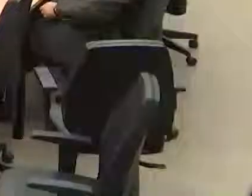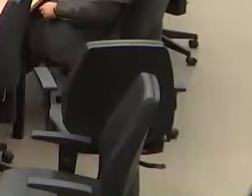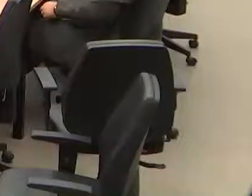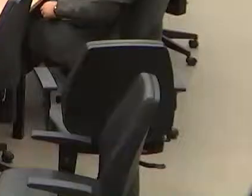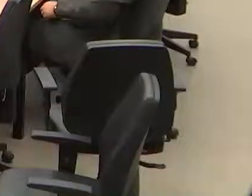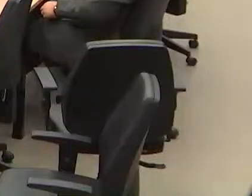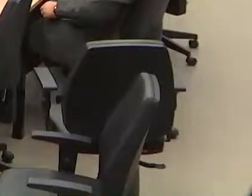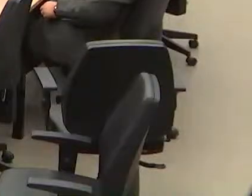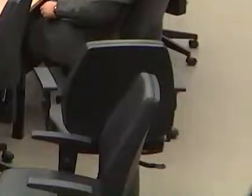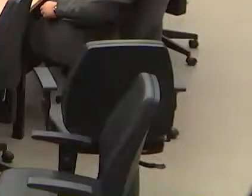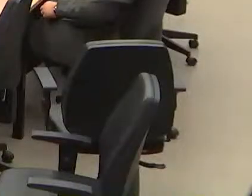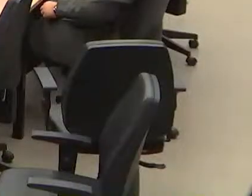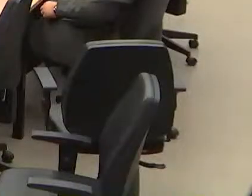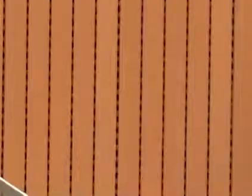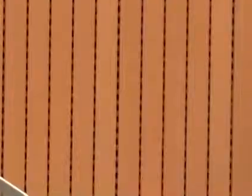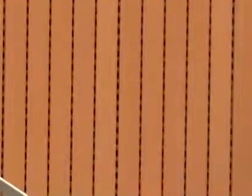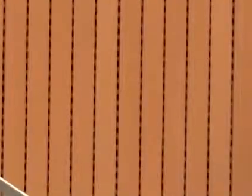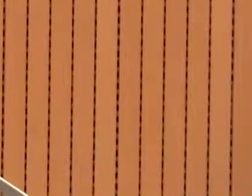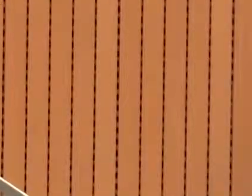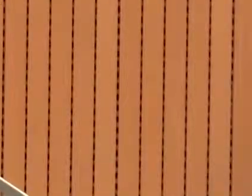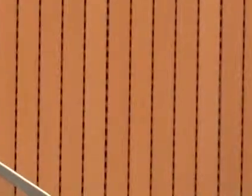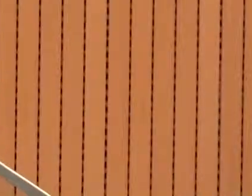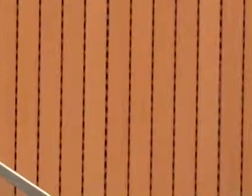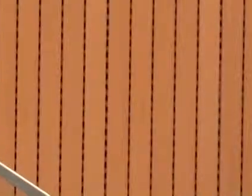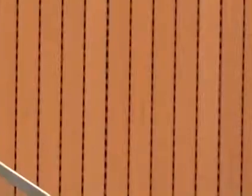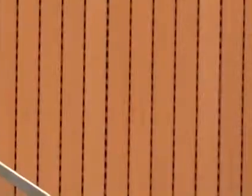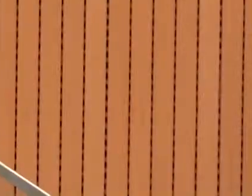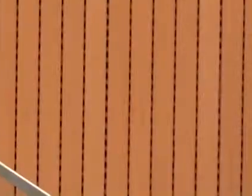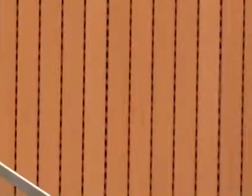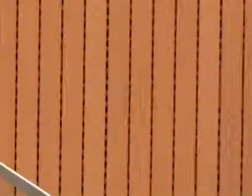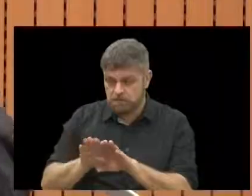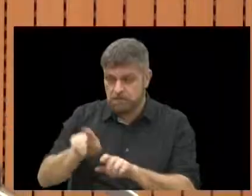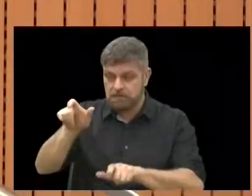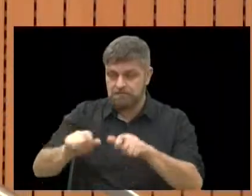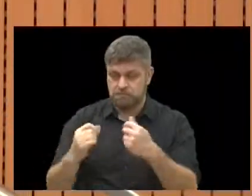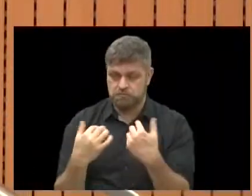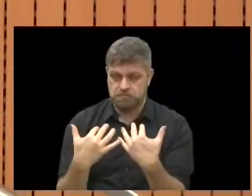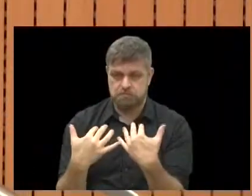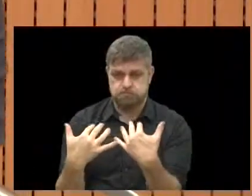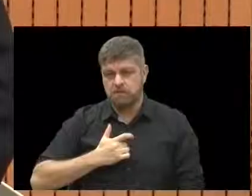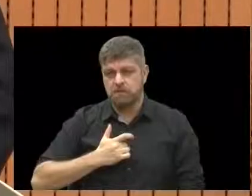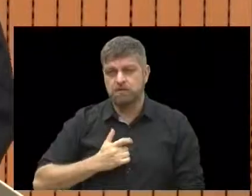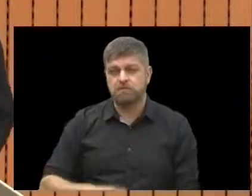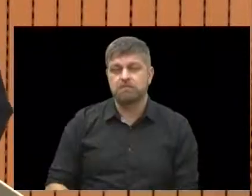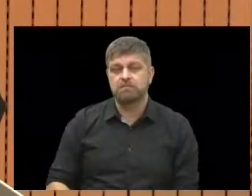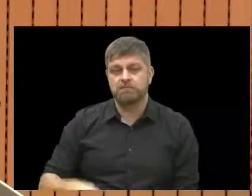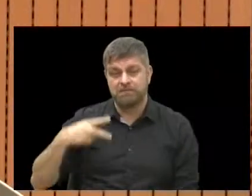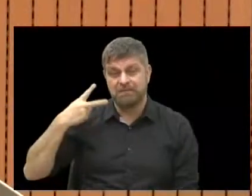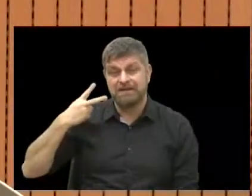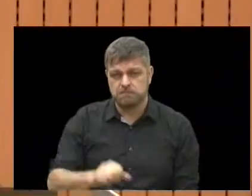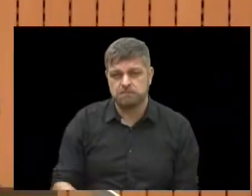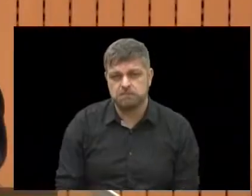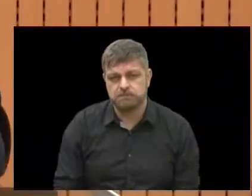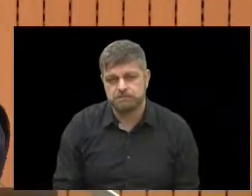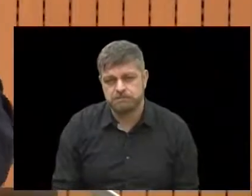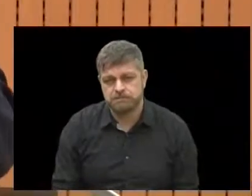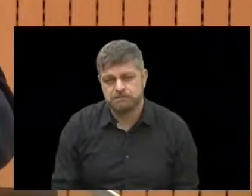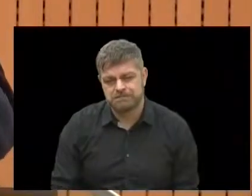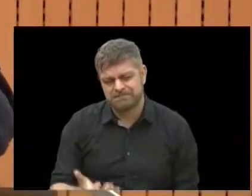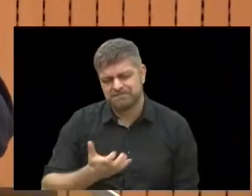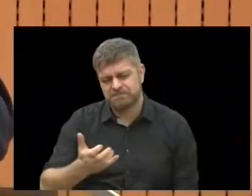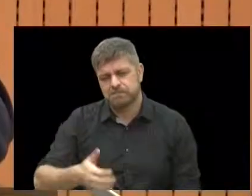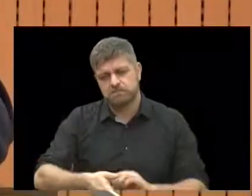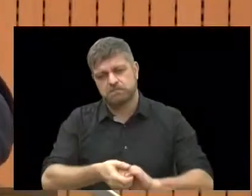tribuna, seguida dos vereadores Tenente Santini, Nelson Osseri, J. Silva, Ângelo Diniz e o relator